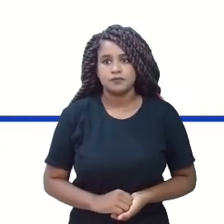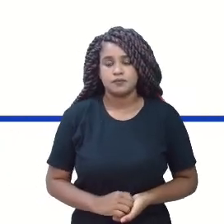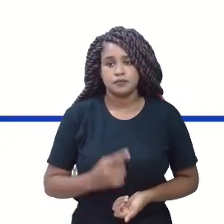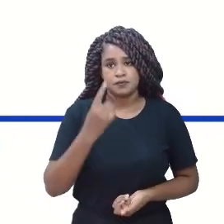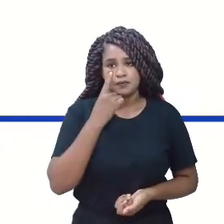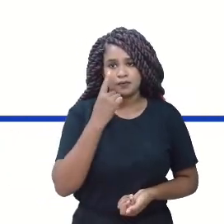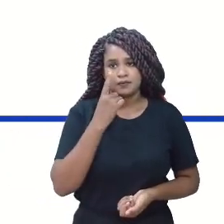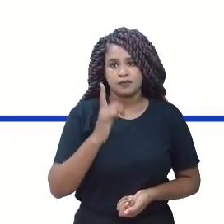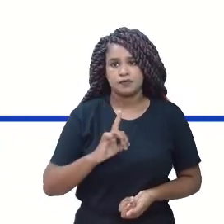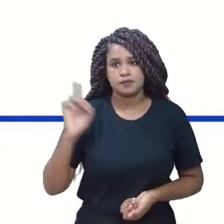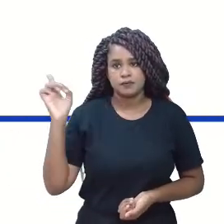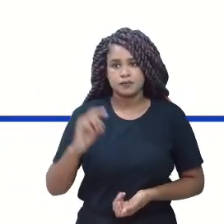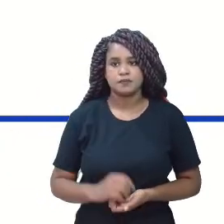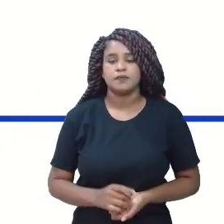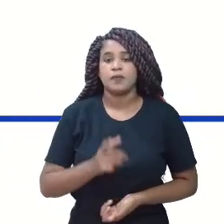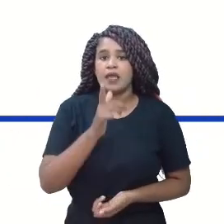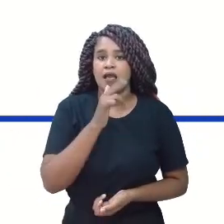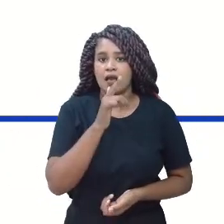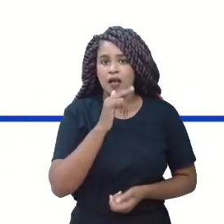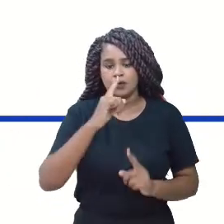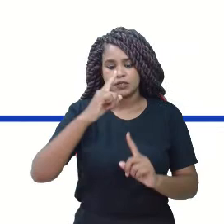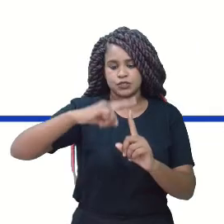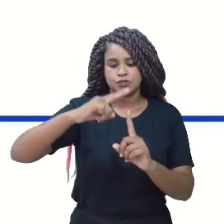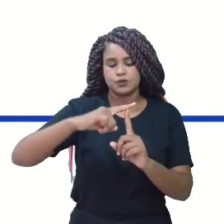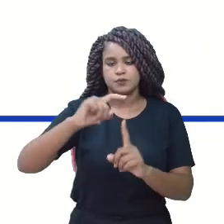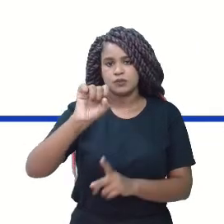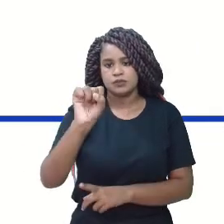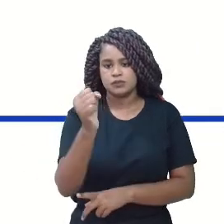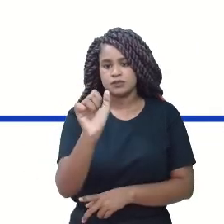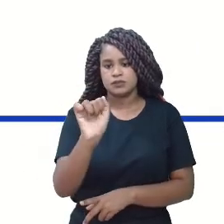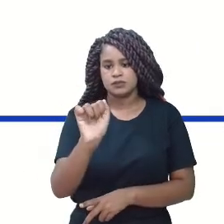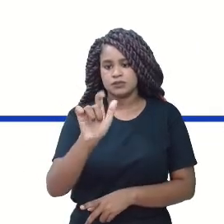Pronto, aqui, ó. A água salgada, né?